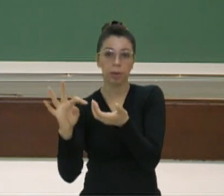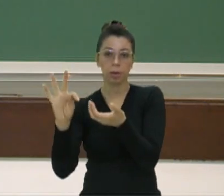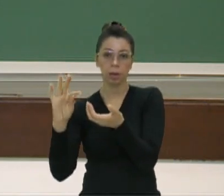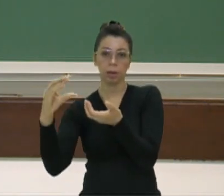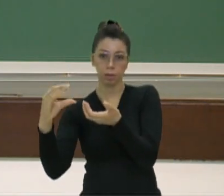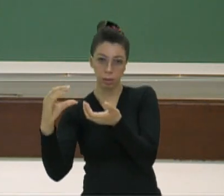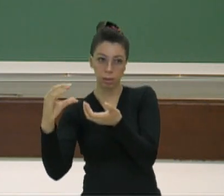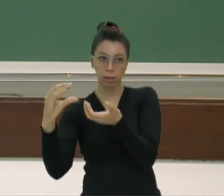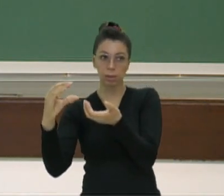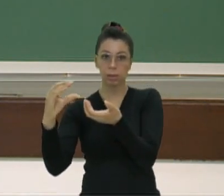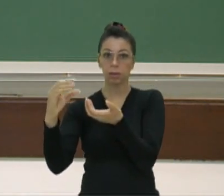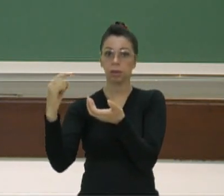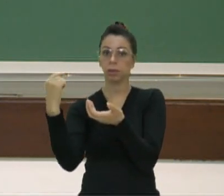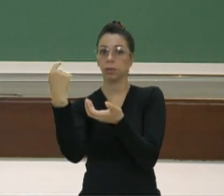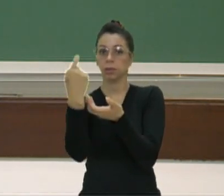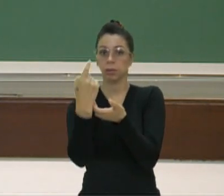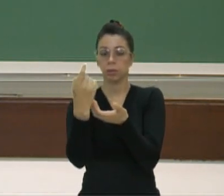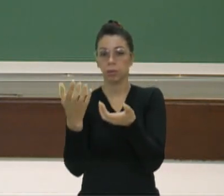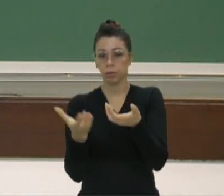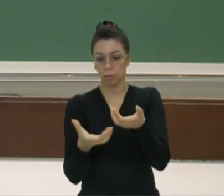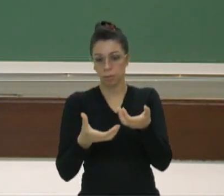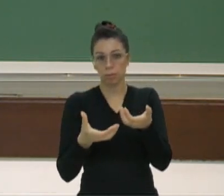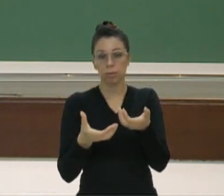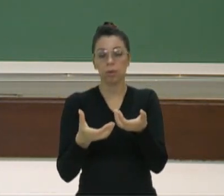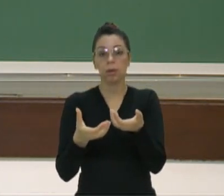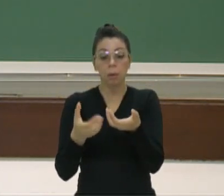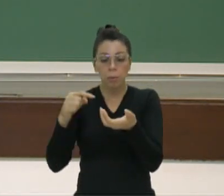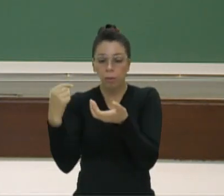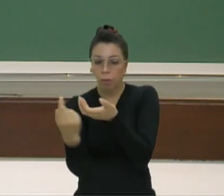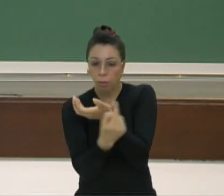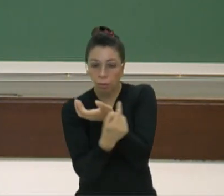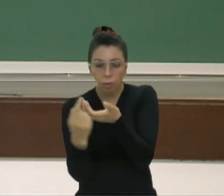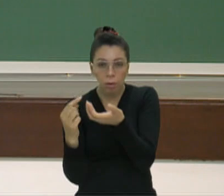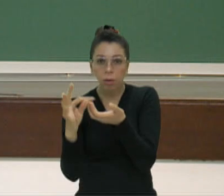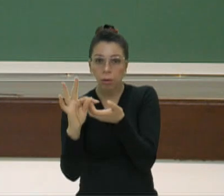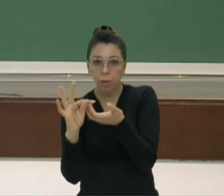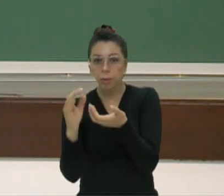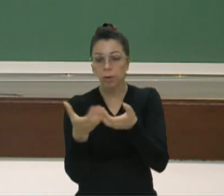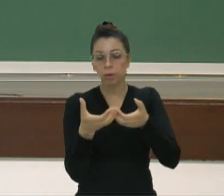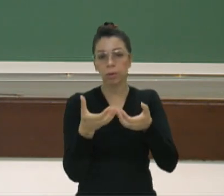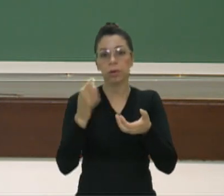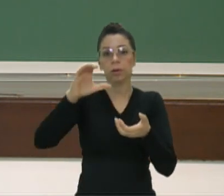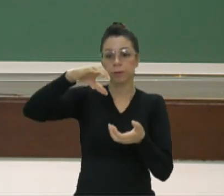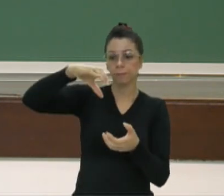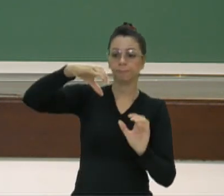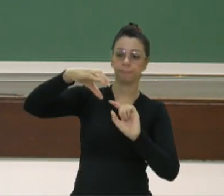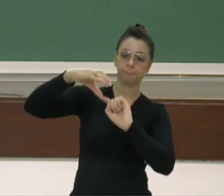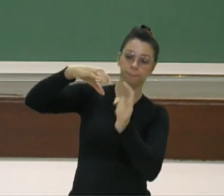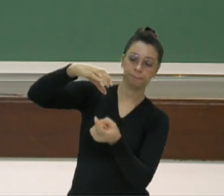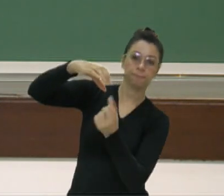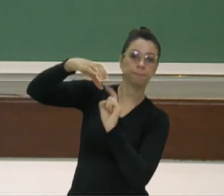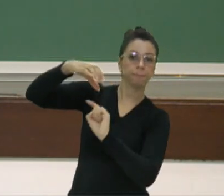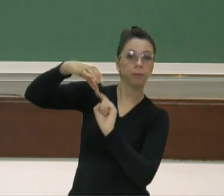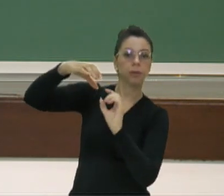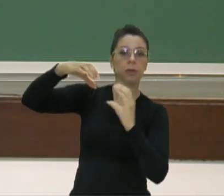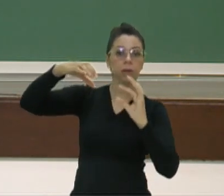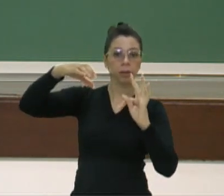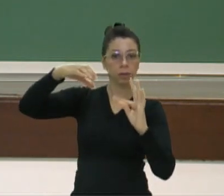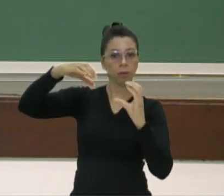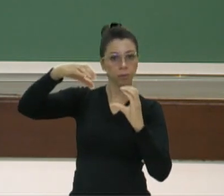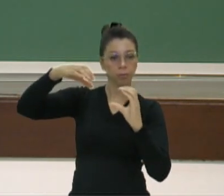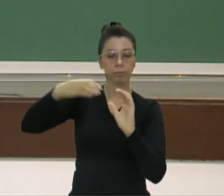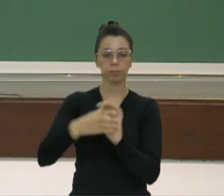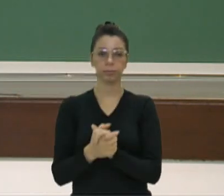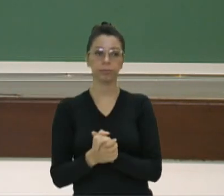Capricórnio e a linha do Trópico de Câncer, pontilhadas porque elas delimitam uma área mais ligada à iluminação